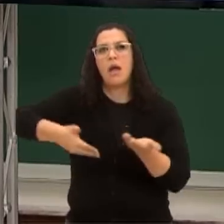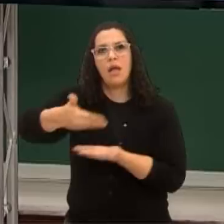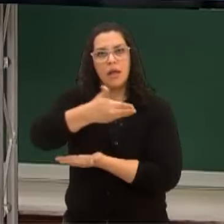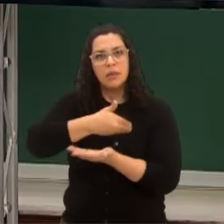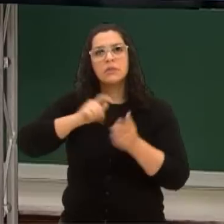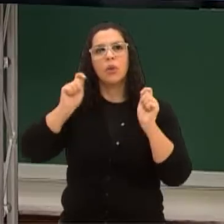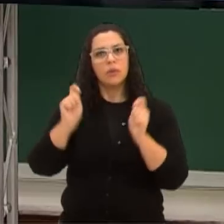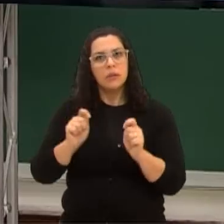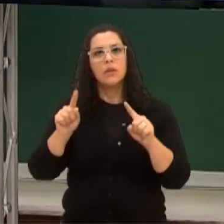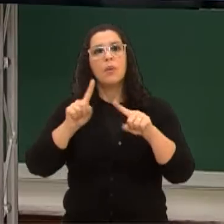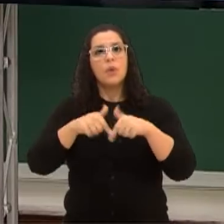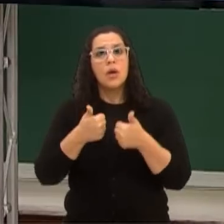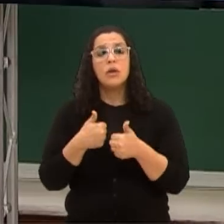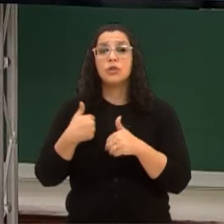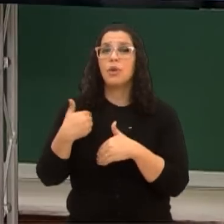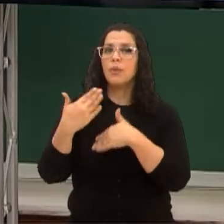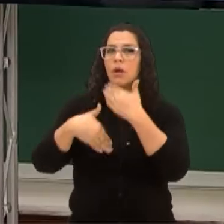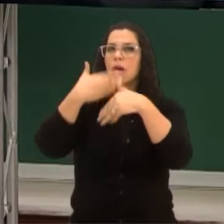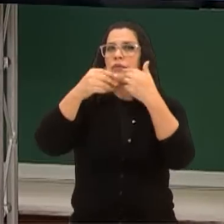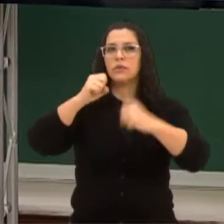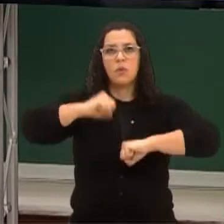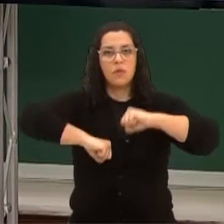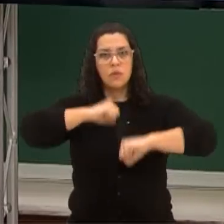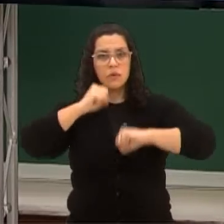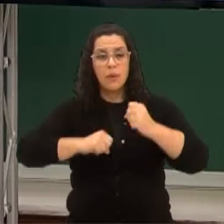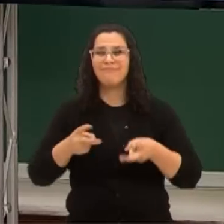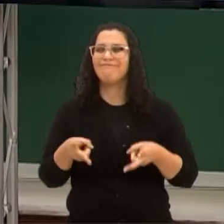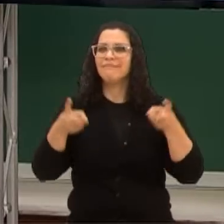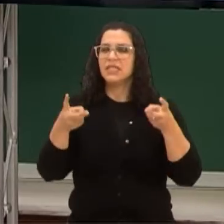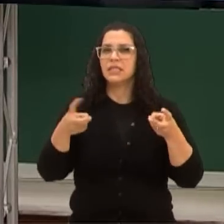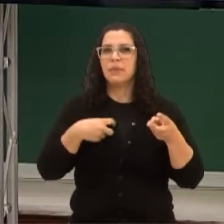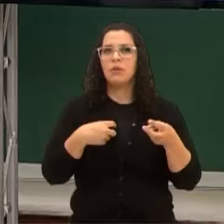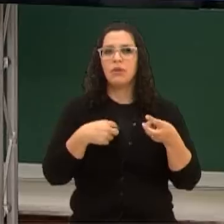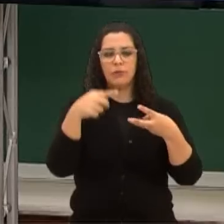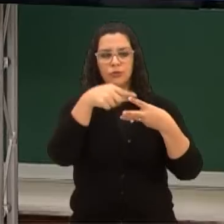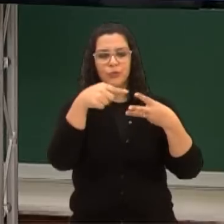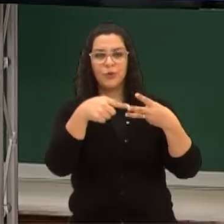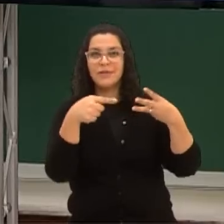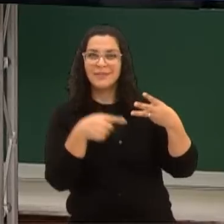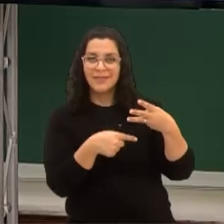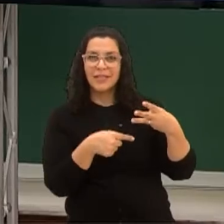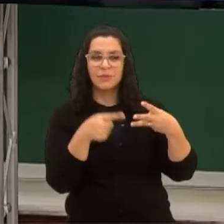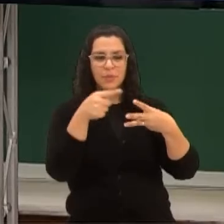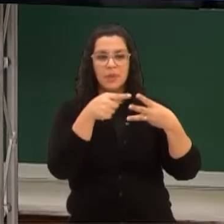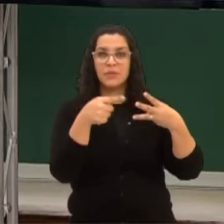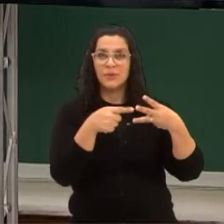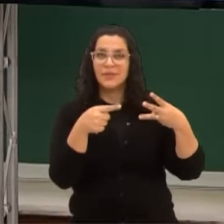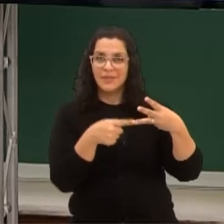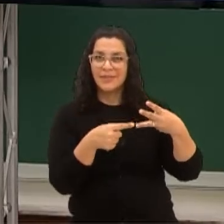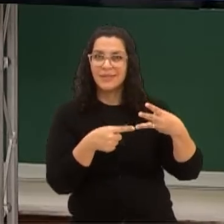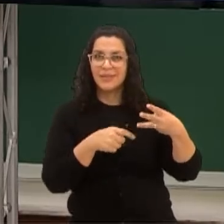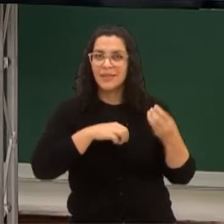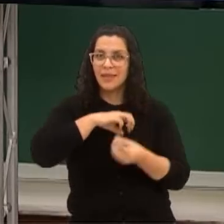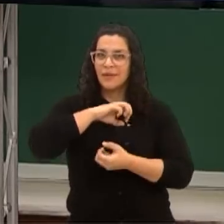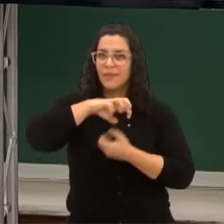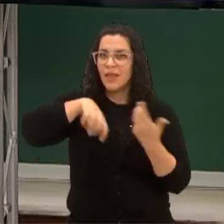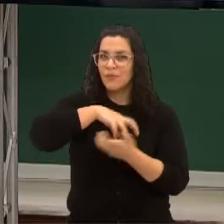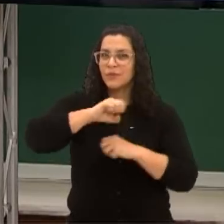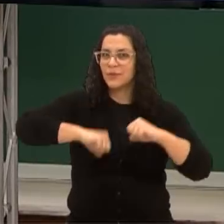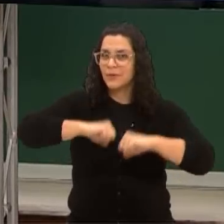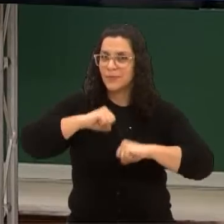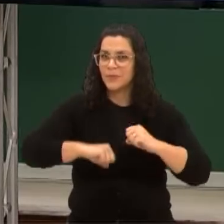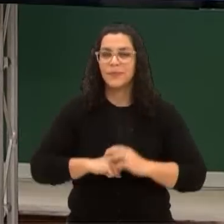justamente por essa evolução da indústria percebida nessas três grandes fases, a primeira, segunda e terceira revolução